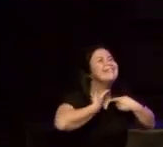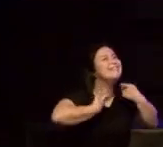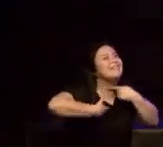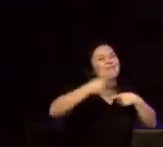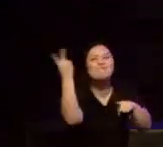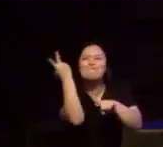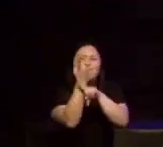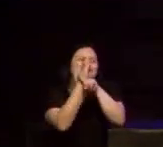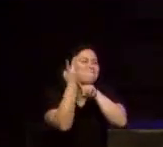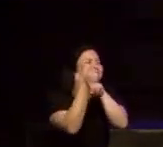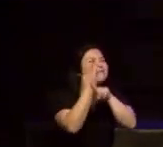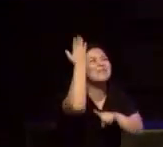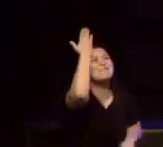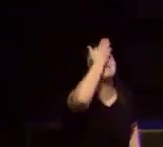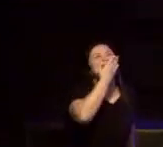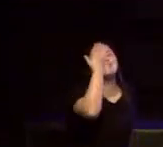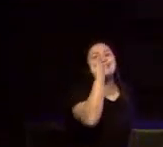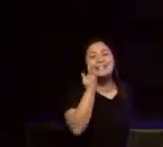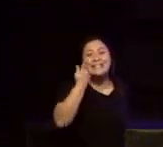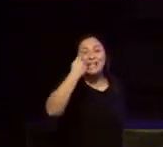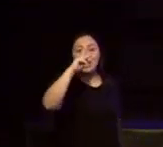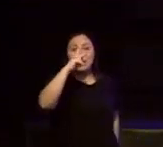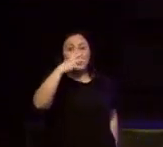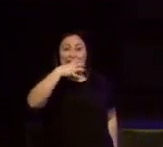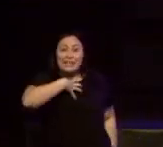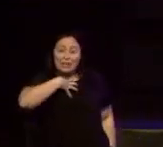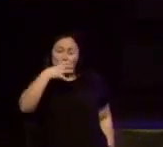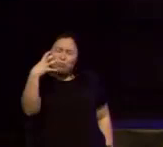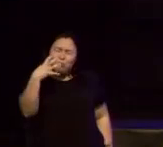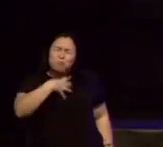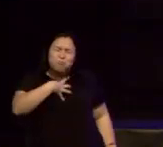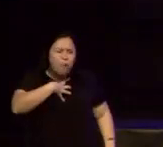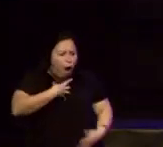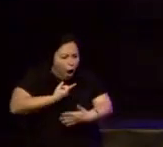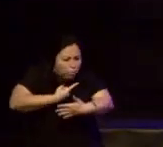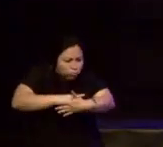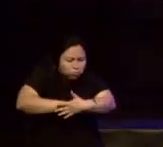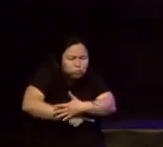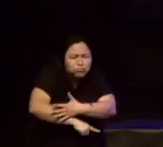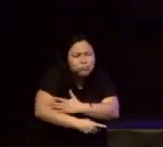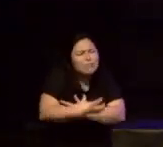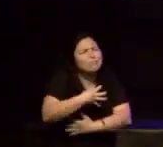querem a igreja têm lá no fundo uma sede pelo que você experimenta.